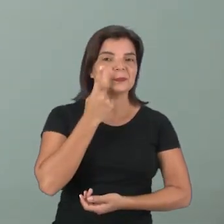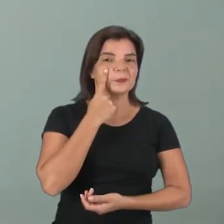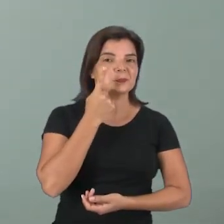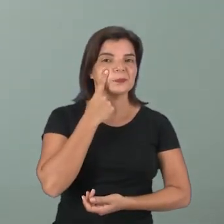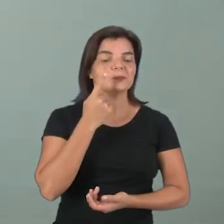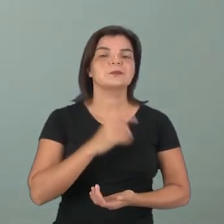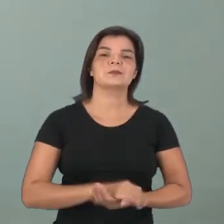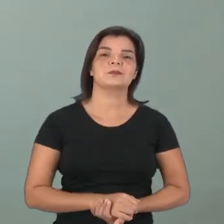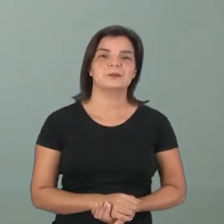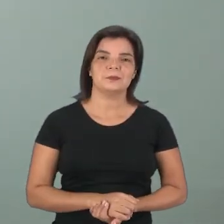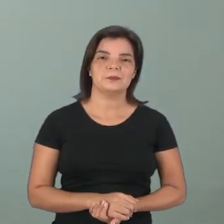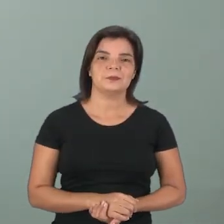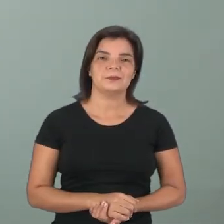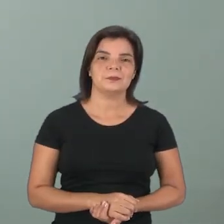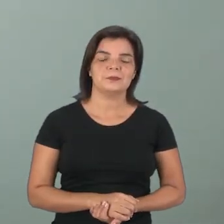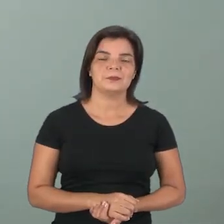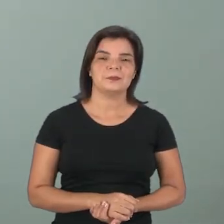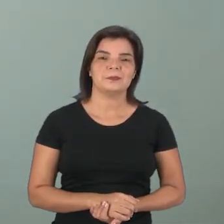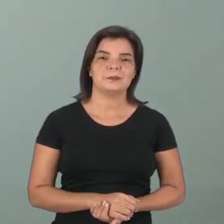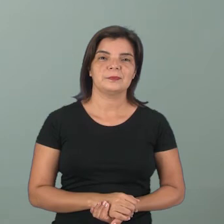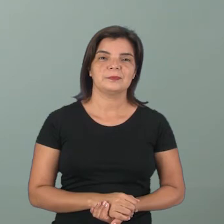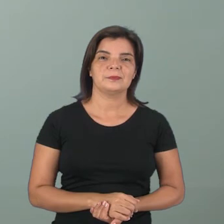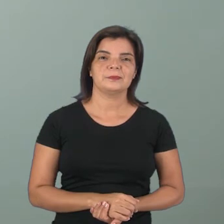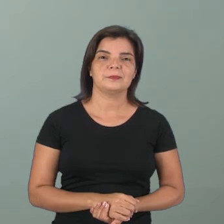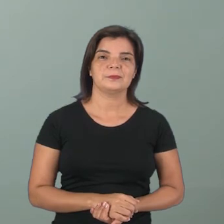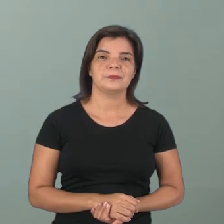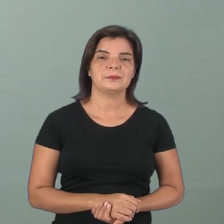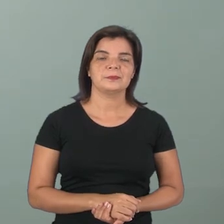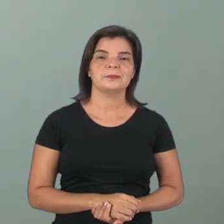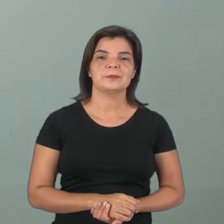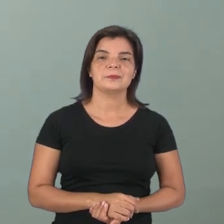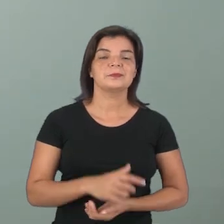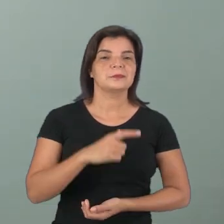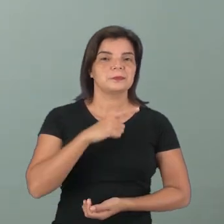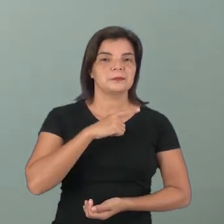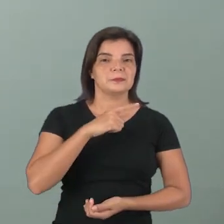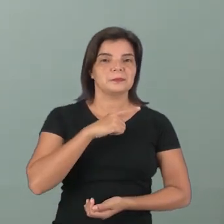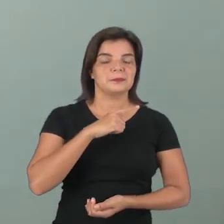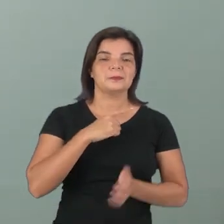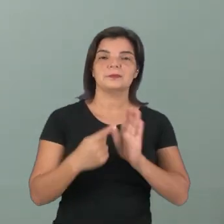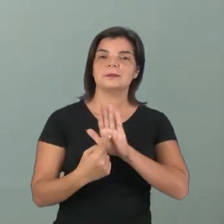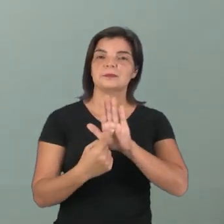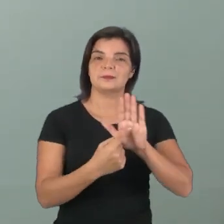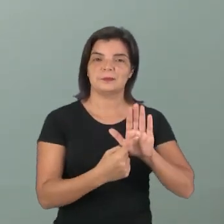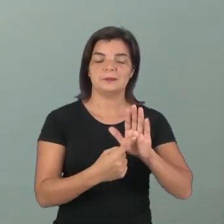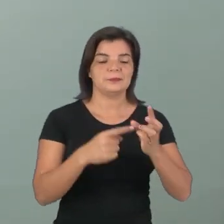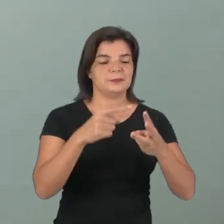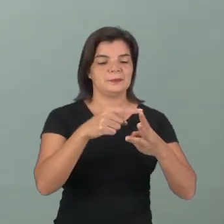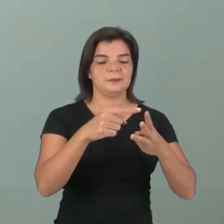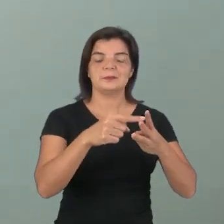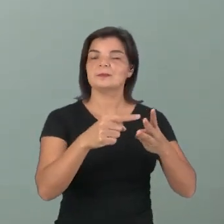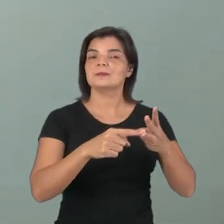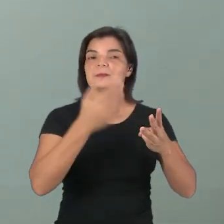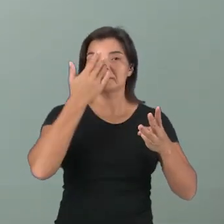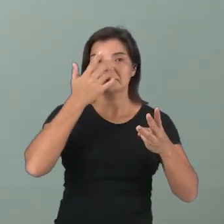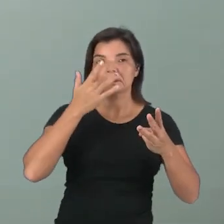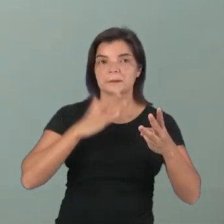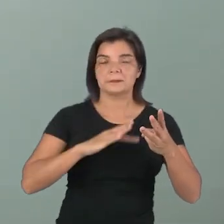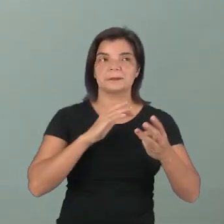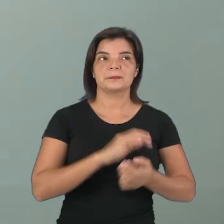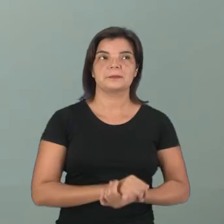só. Vamos observar aqui. Temos aqui a representação de 3